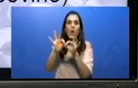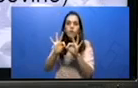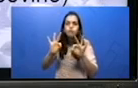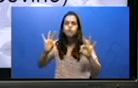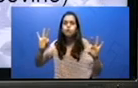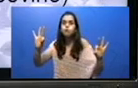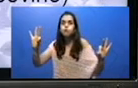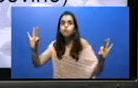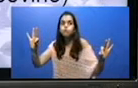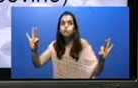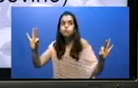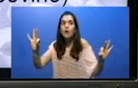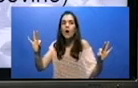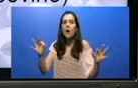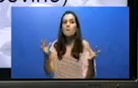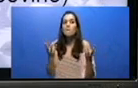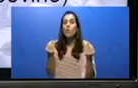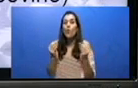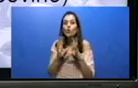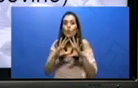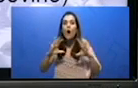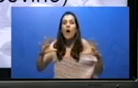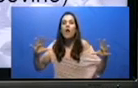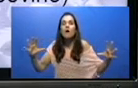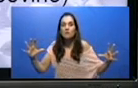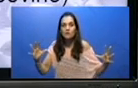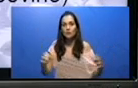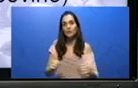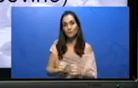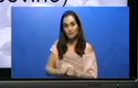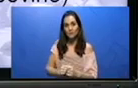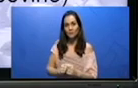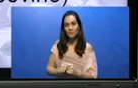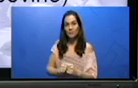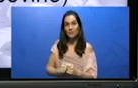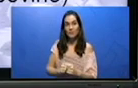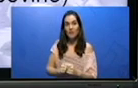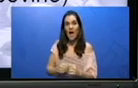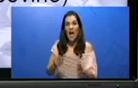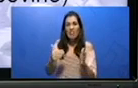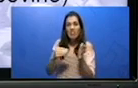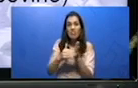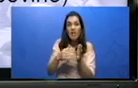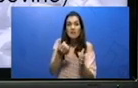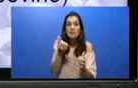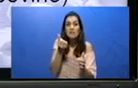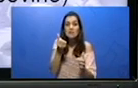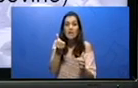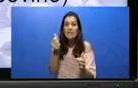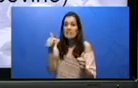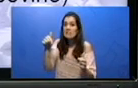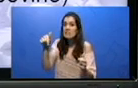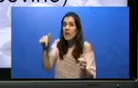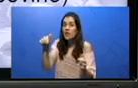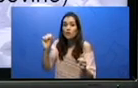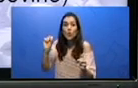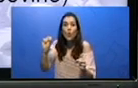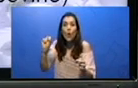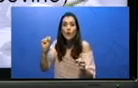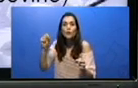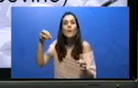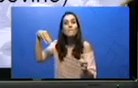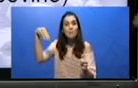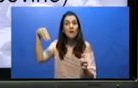animal. O nosso intestino humano, ele pode variar entre 6, 7, 8 metros. Existem tênias